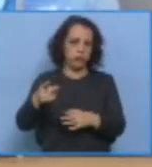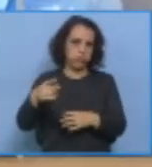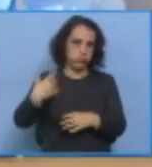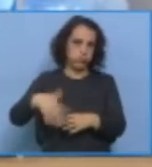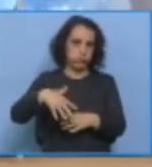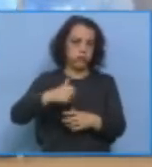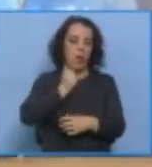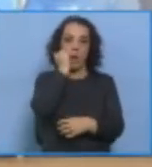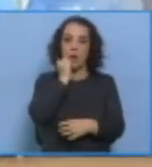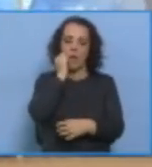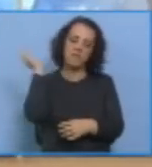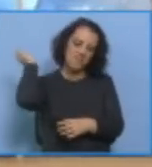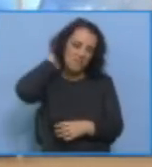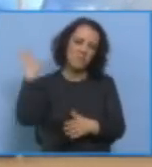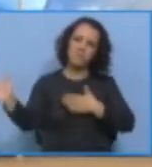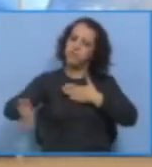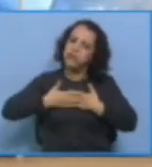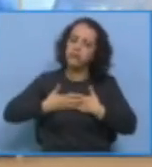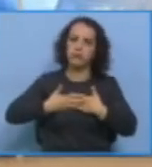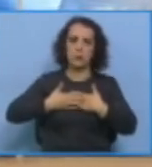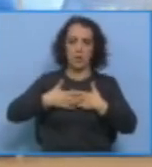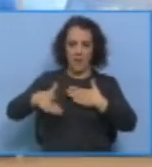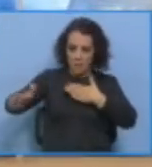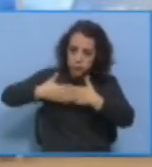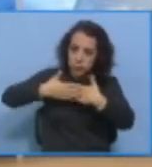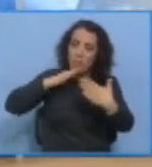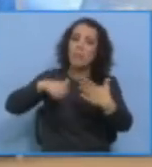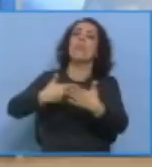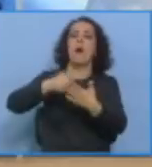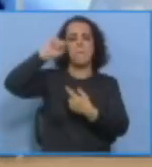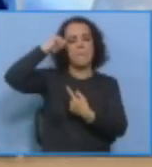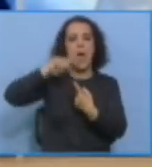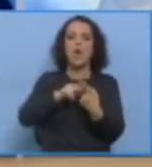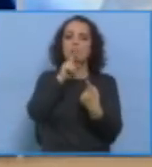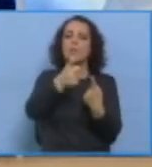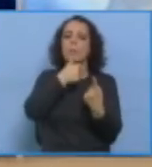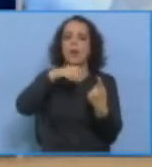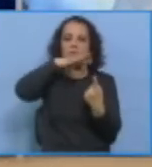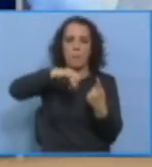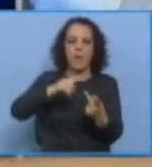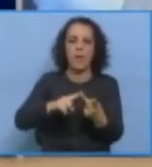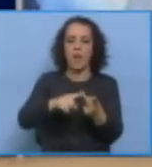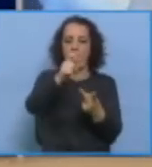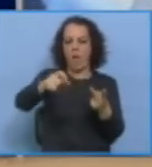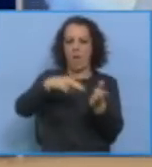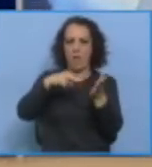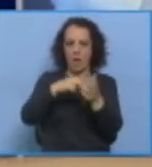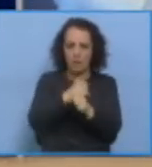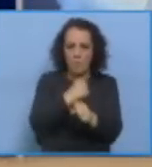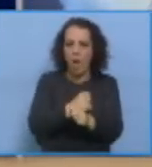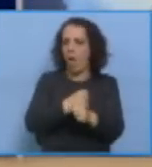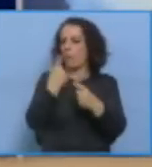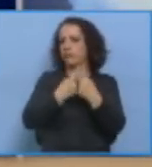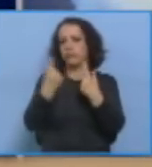absolutamente dramático de encerramento, com tudo que isso tem de associado, da ausência de resposta para as famílias, da questão dos postos de trabalho, etc, etc,